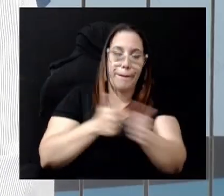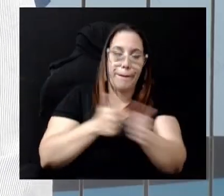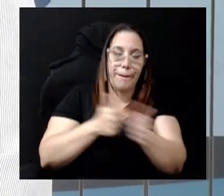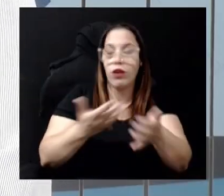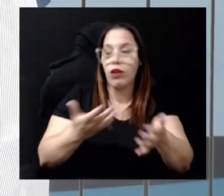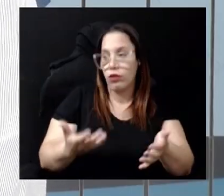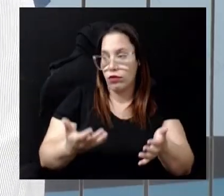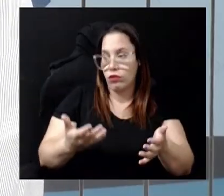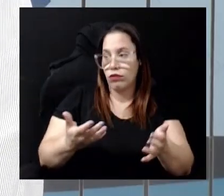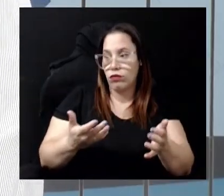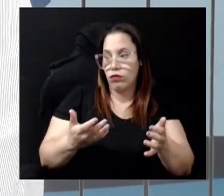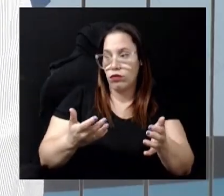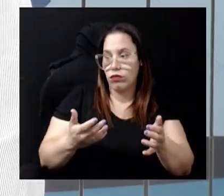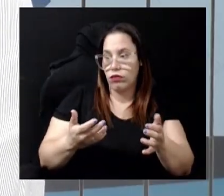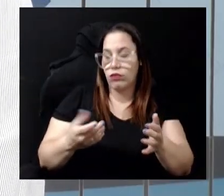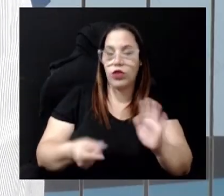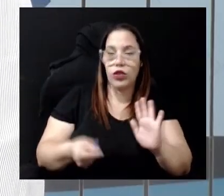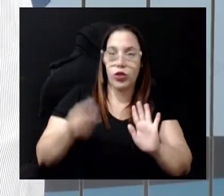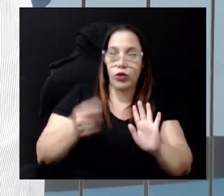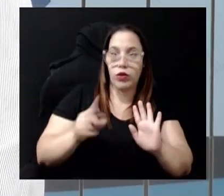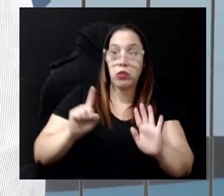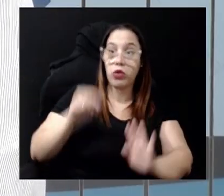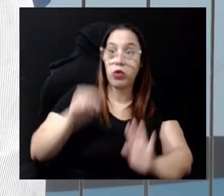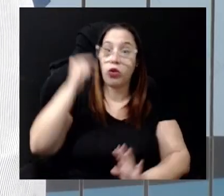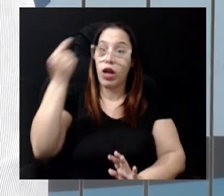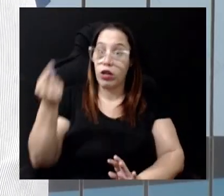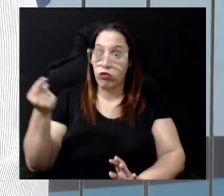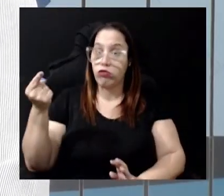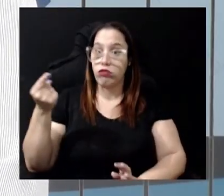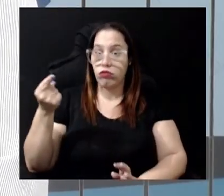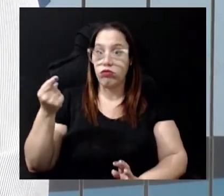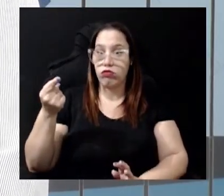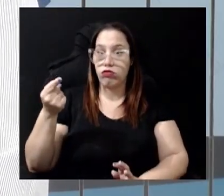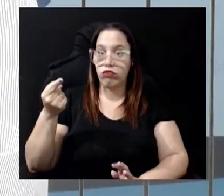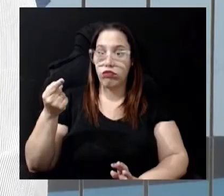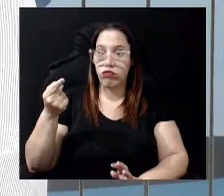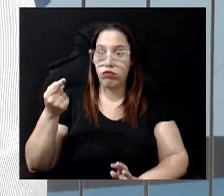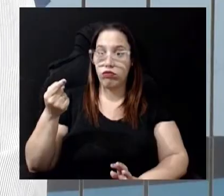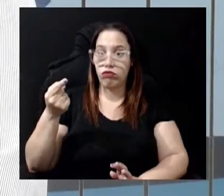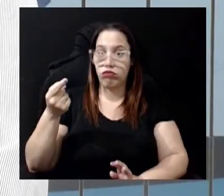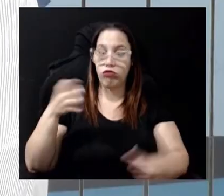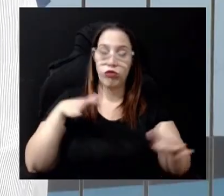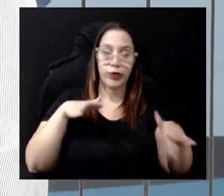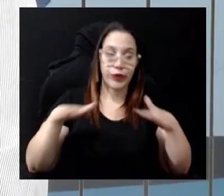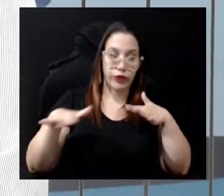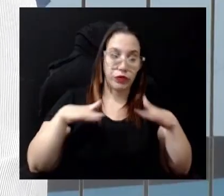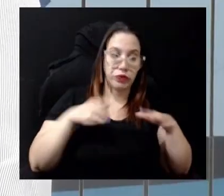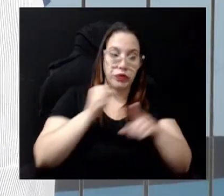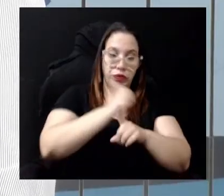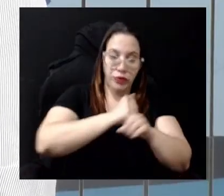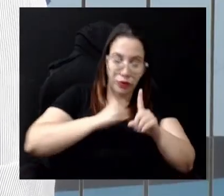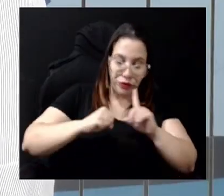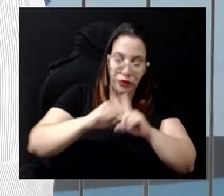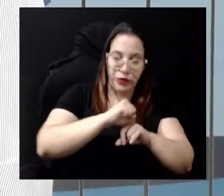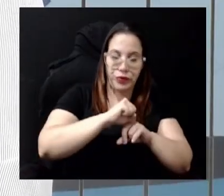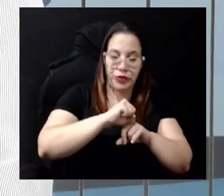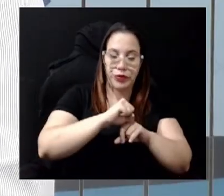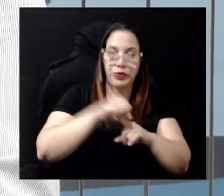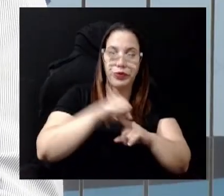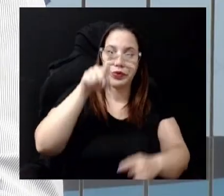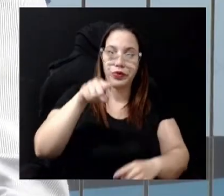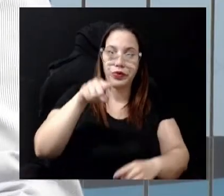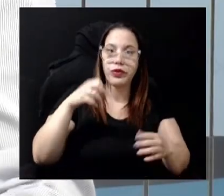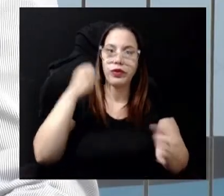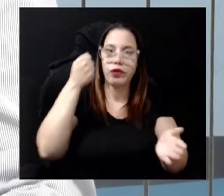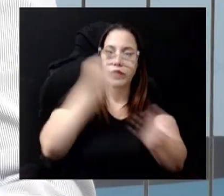questão dos custos. Por outro lado, há uma questão da própria dinâmica social, né? Se você é obrigado a